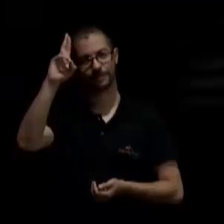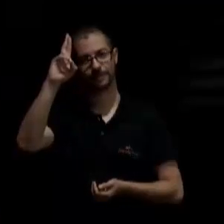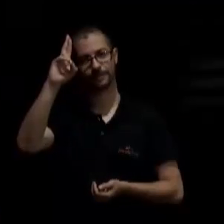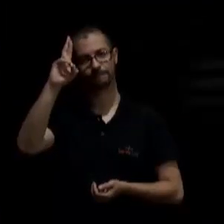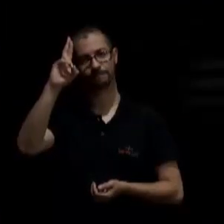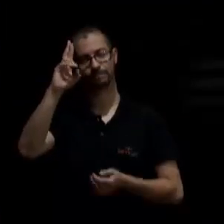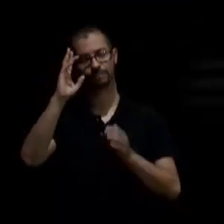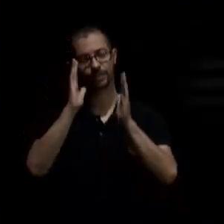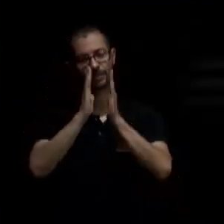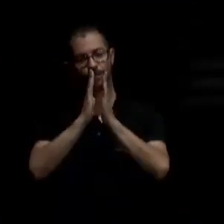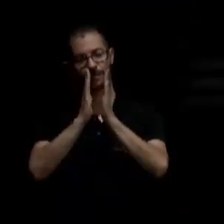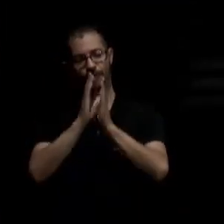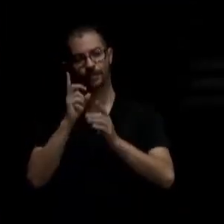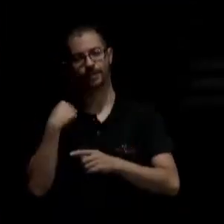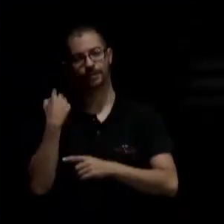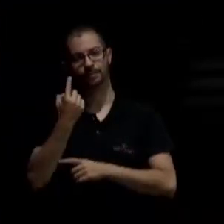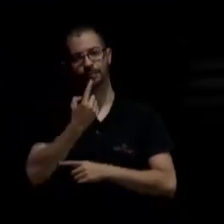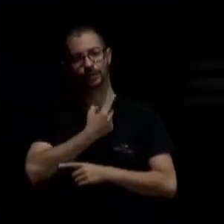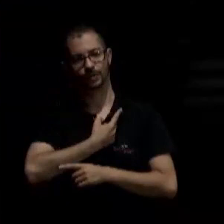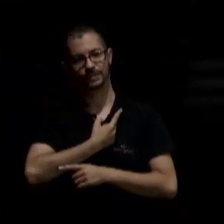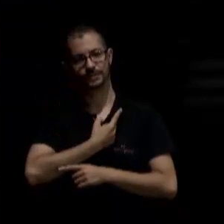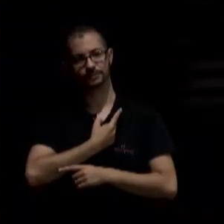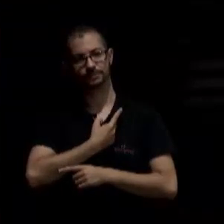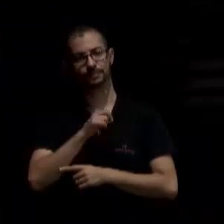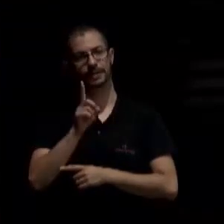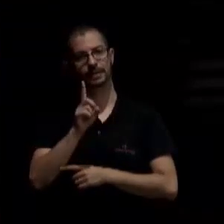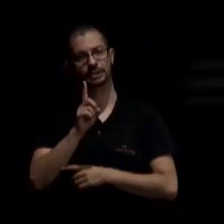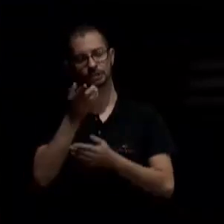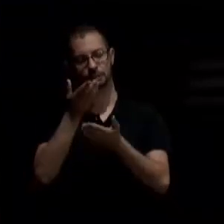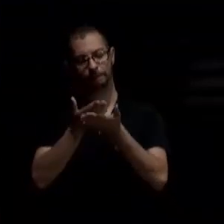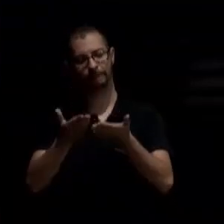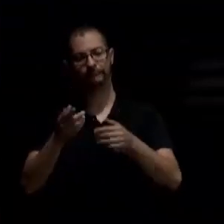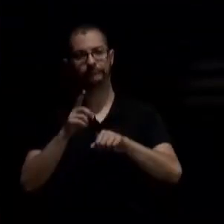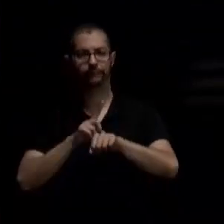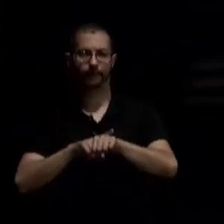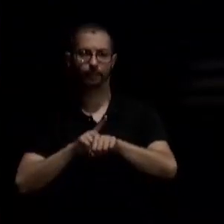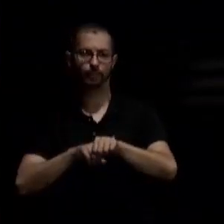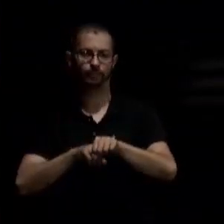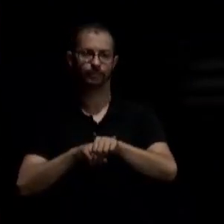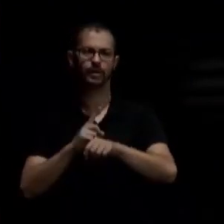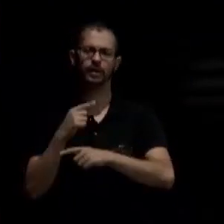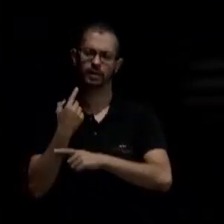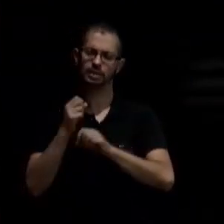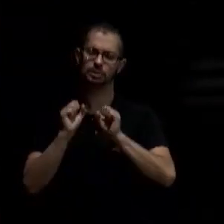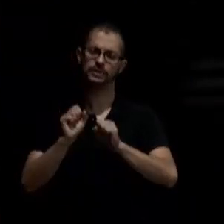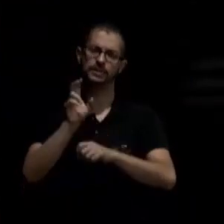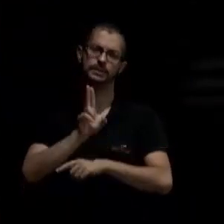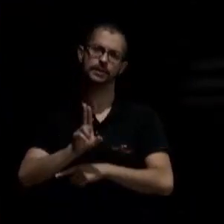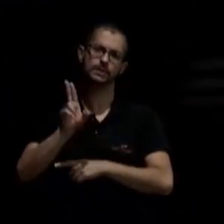ora por nós, para que nós não percamos tempo e possamos ser